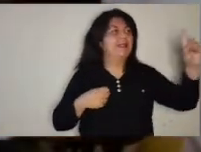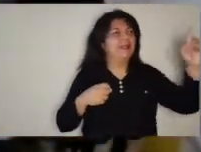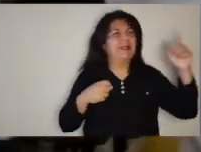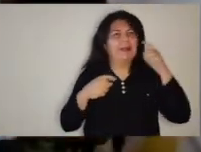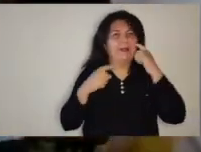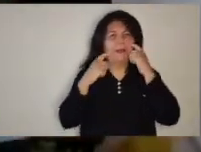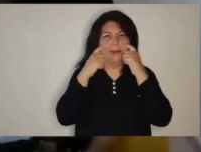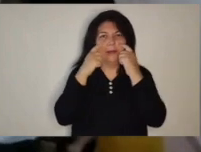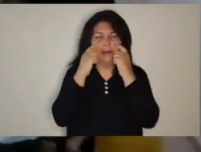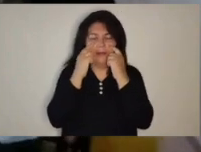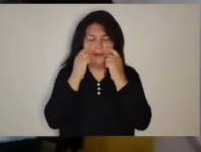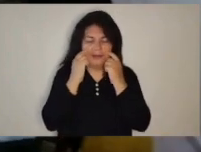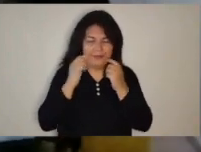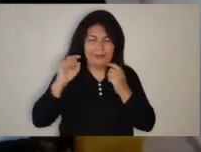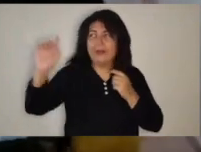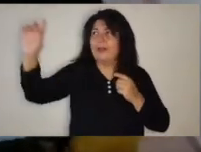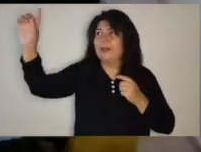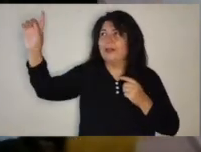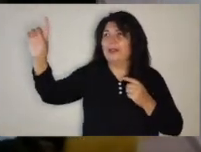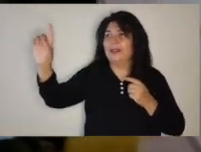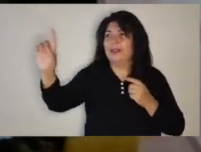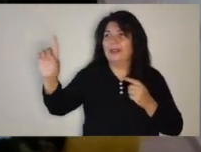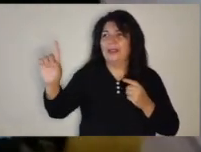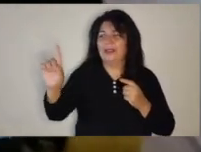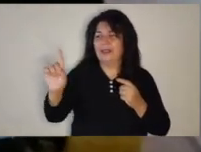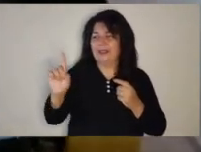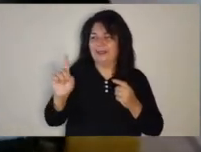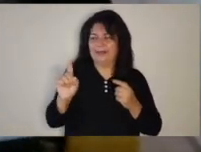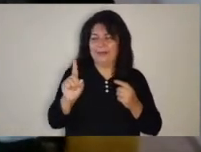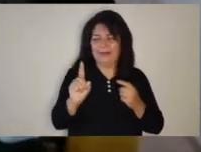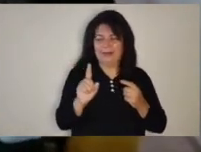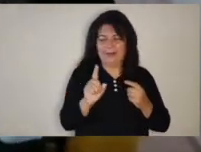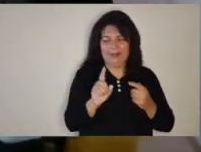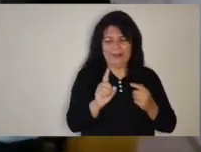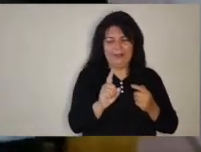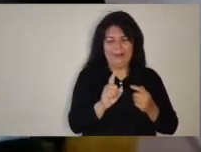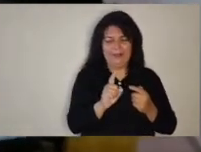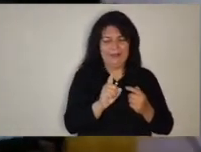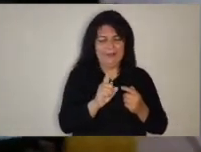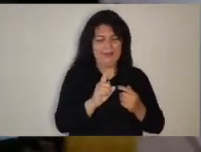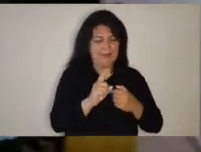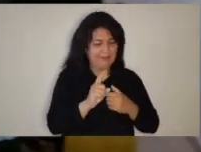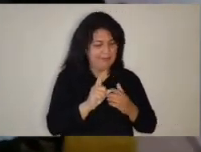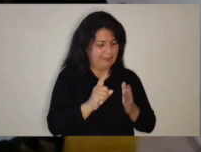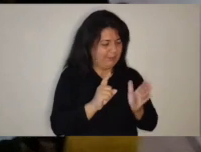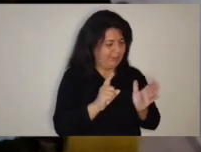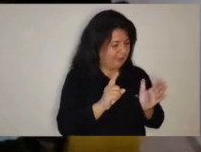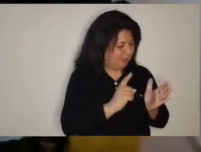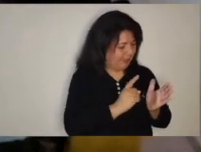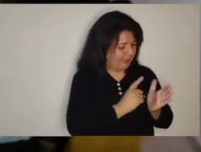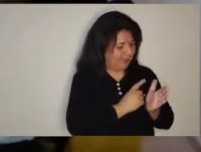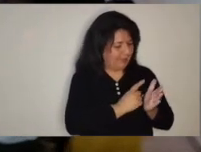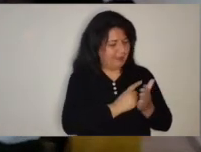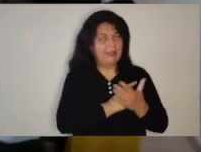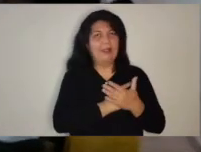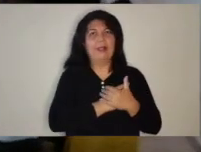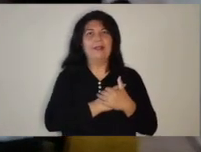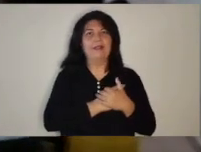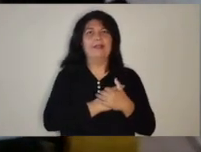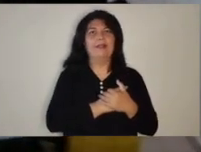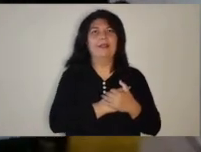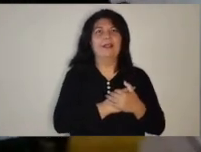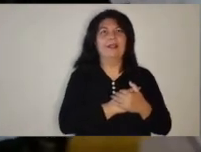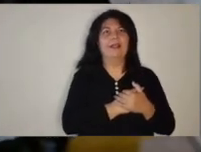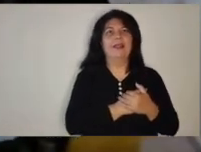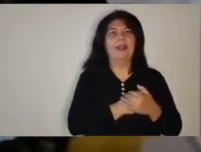lindo assim. Meu noivo esperado, eu abro